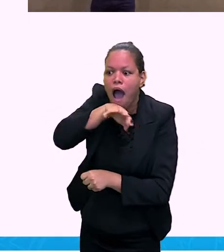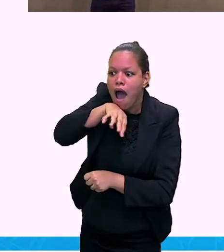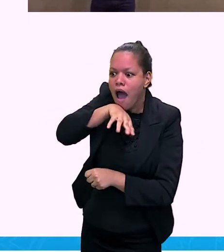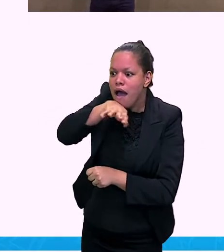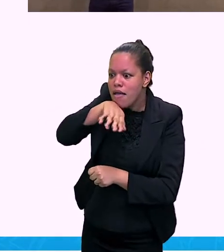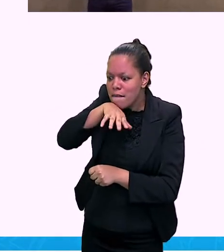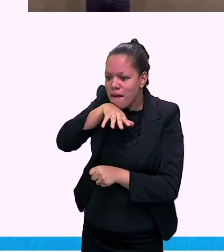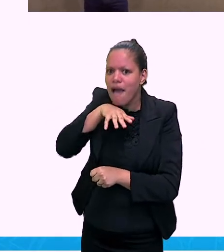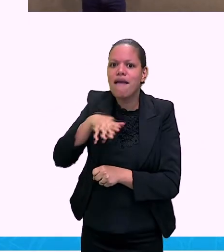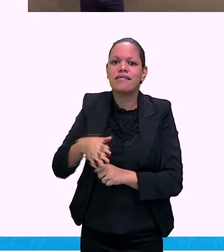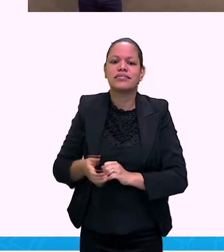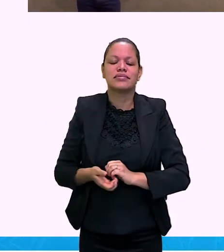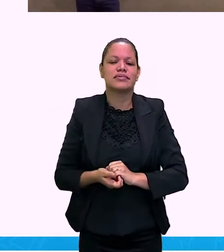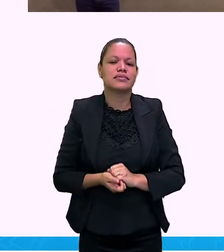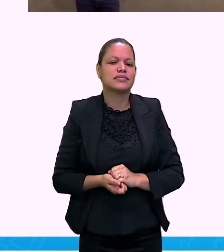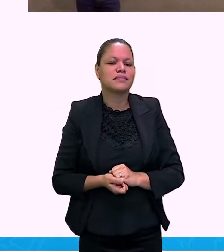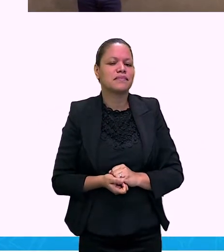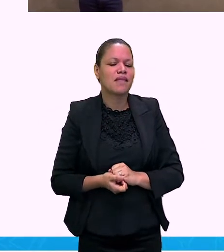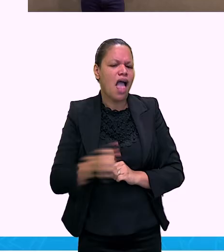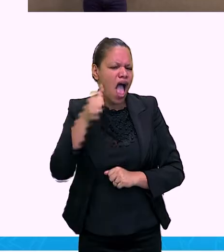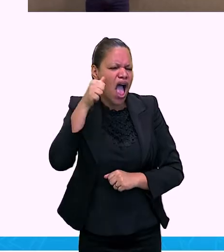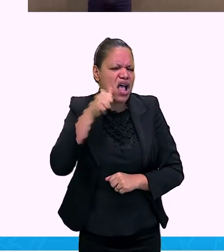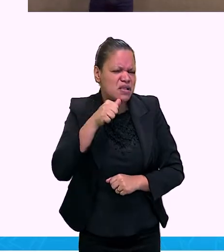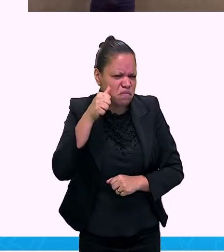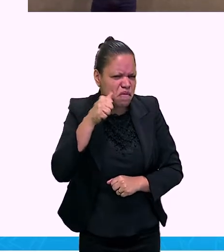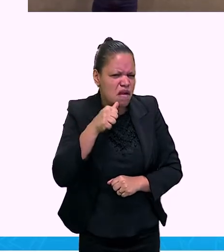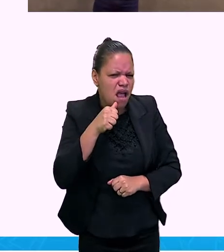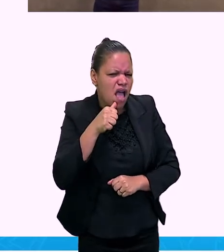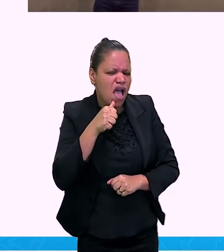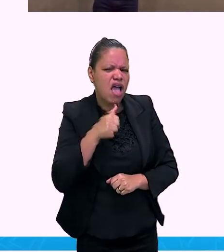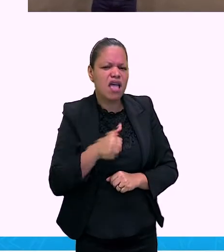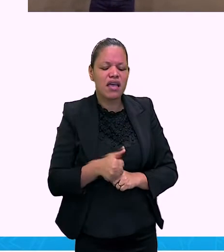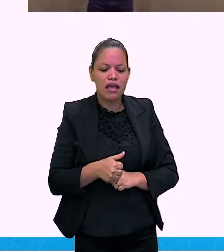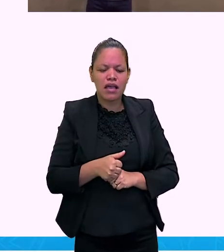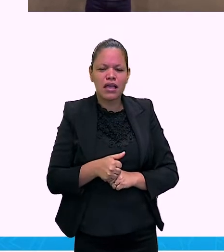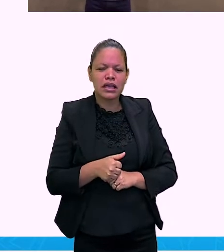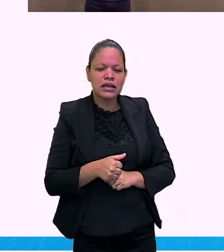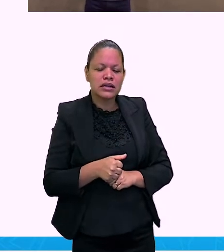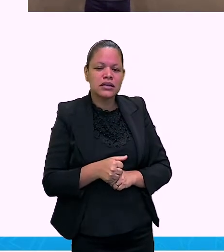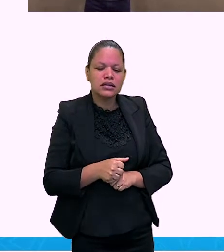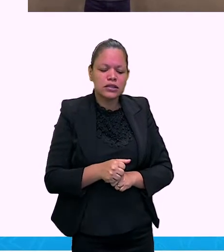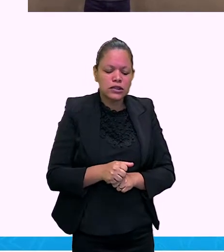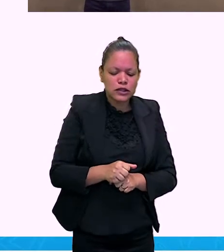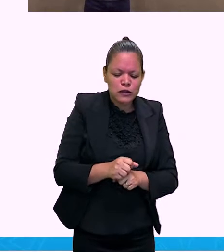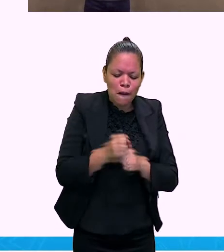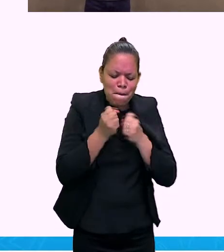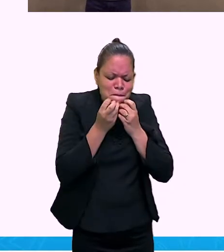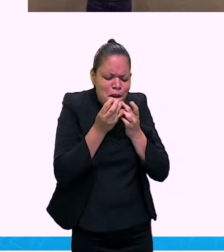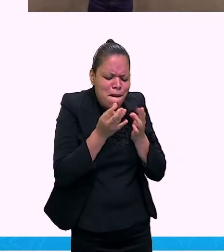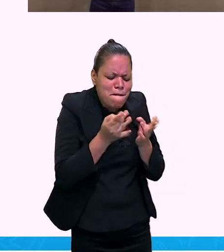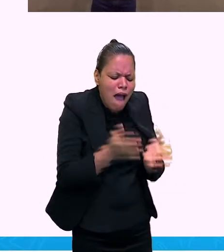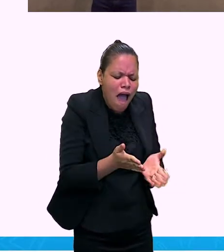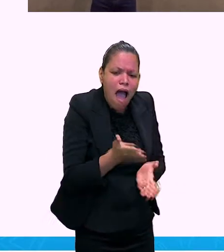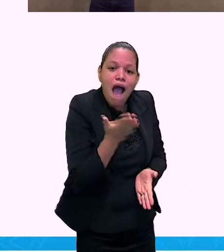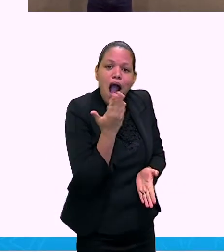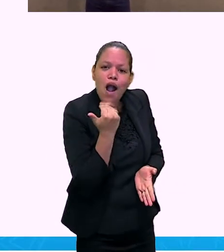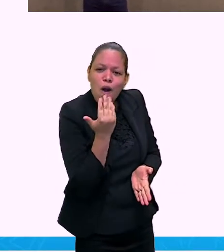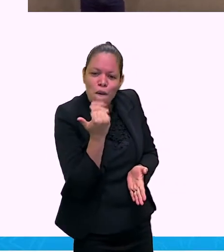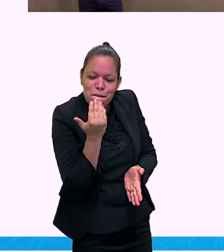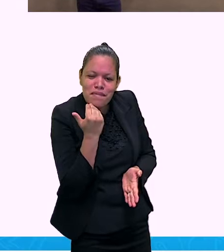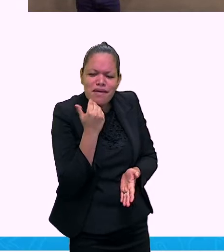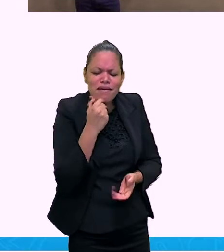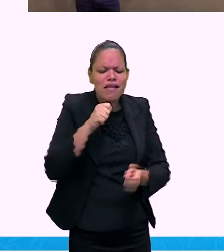com pequeno porte. As mulheres preparavam alimentos, faziam artefatos e outras